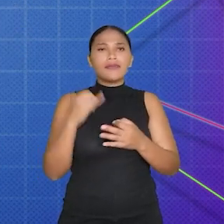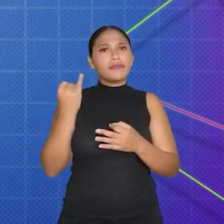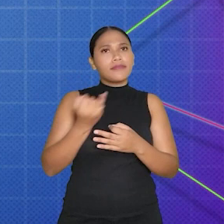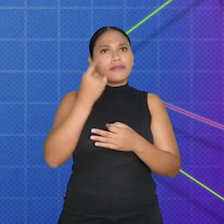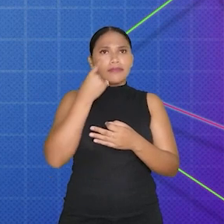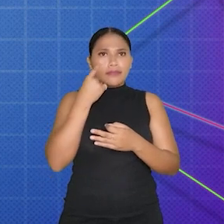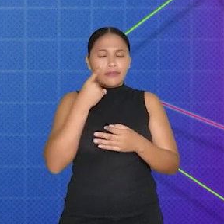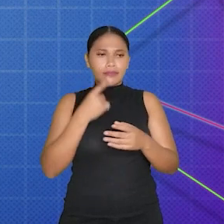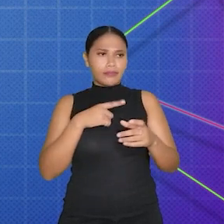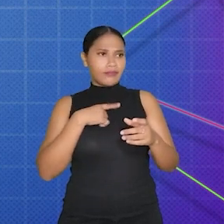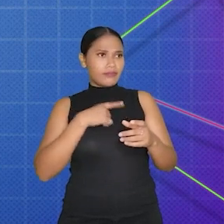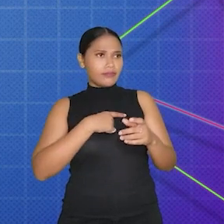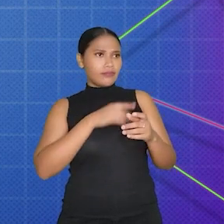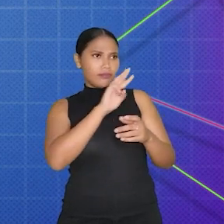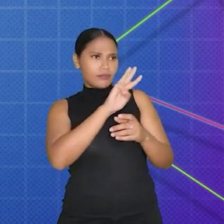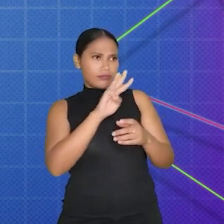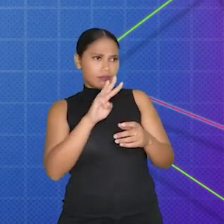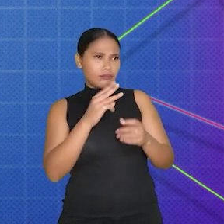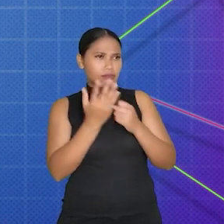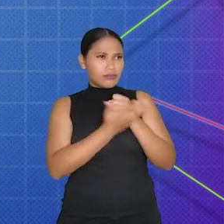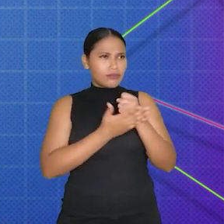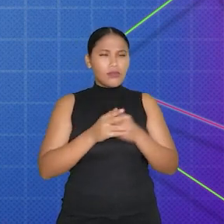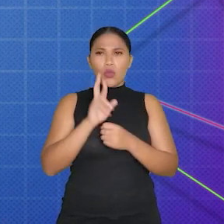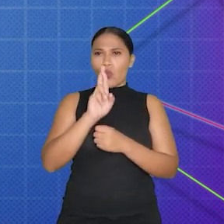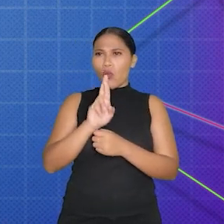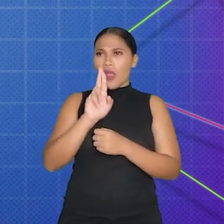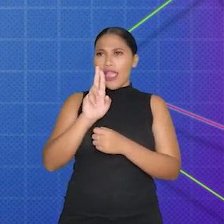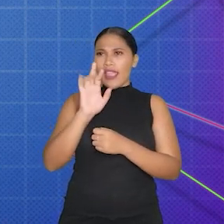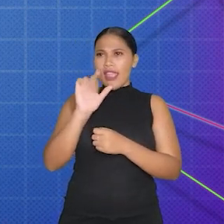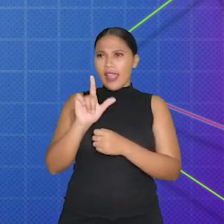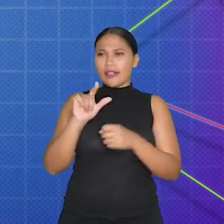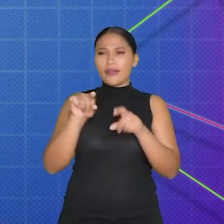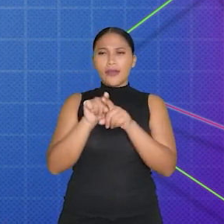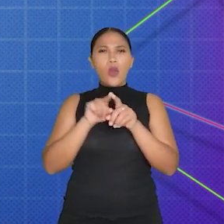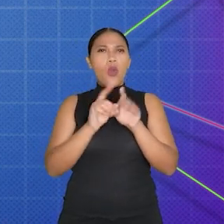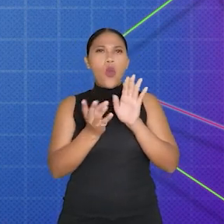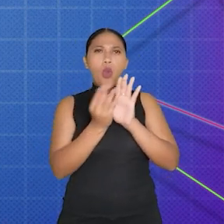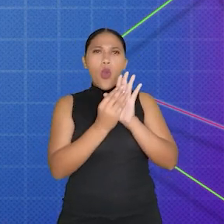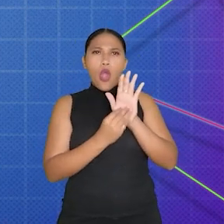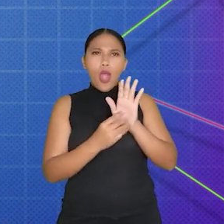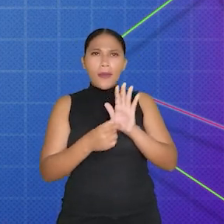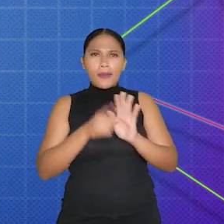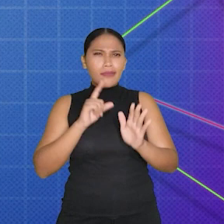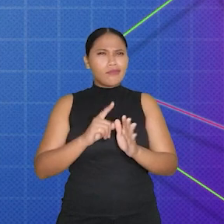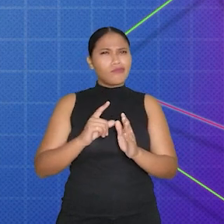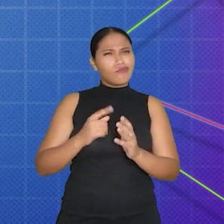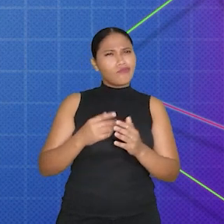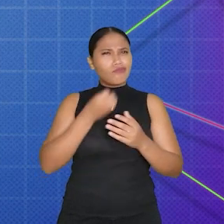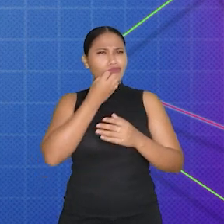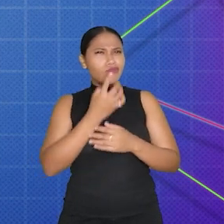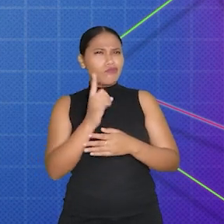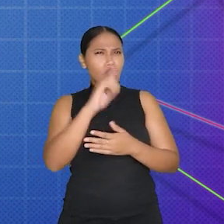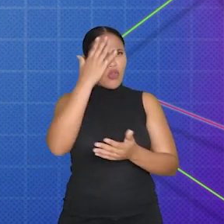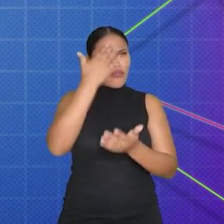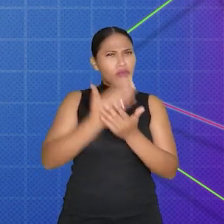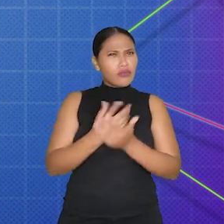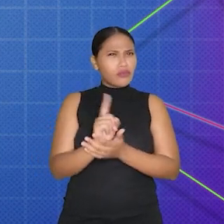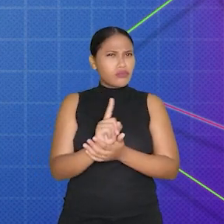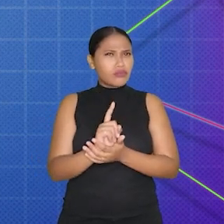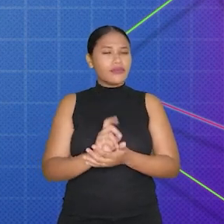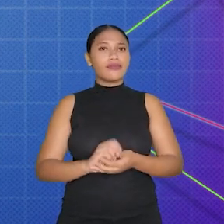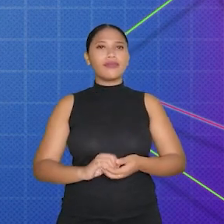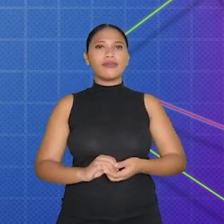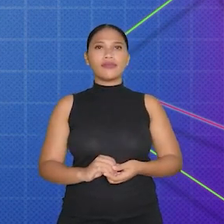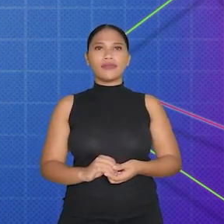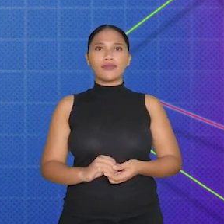atenta. É importante verificar a fonte, a data de publicação, a URL e o conteúdo da página antes de decidir se ela é